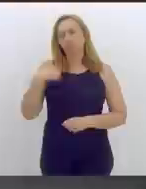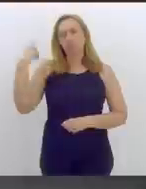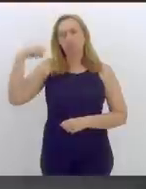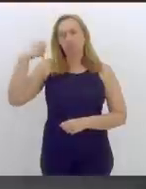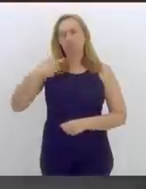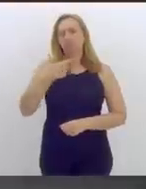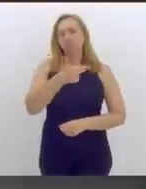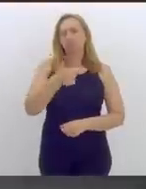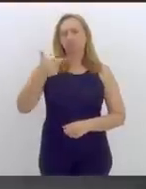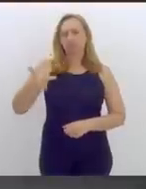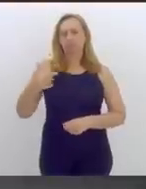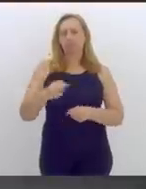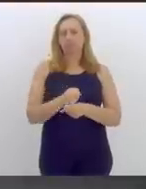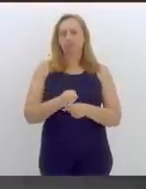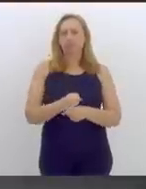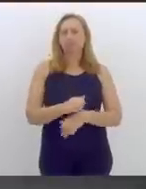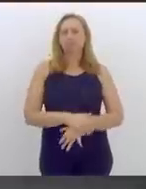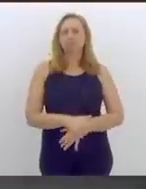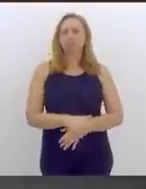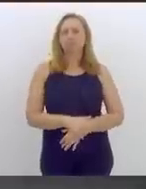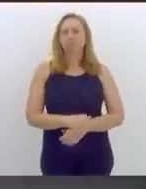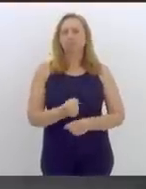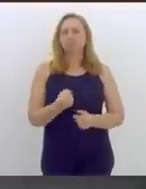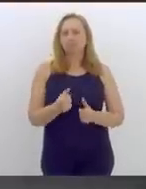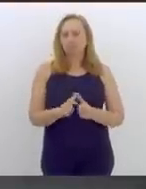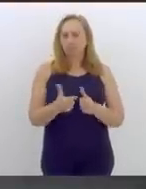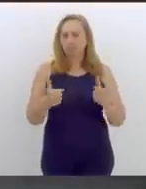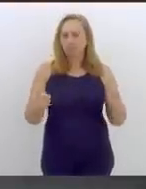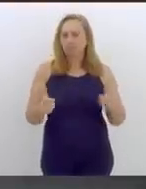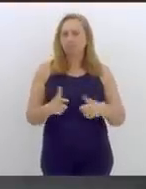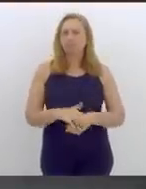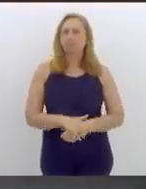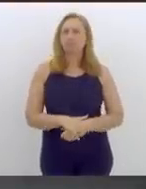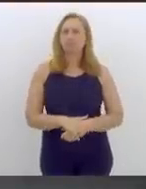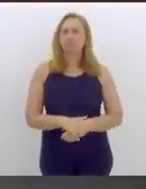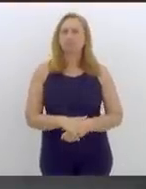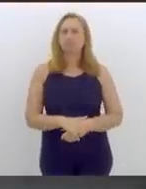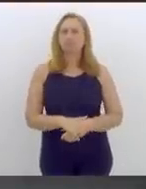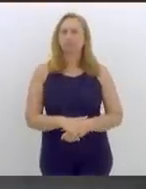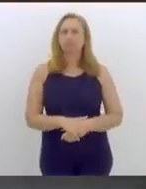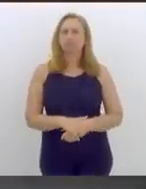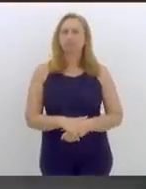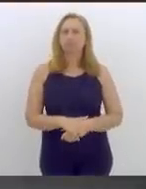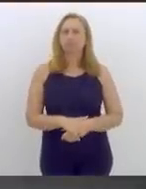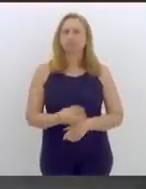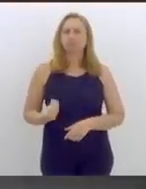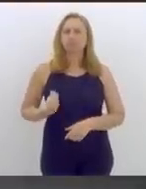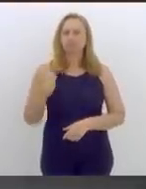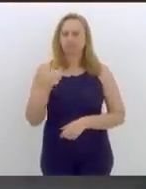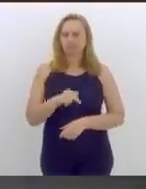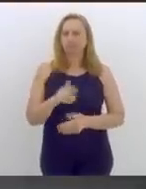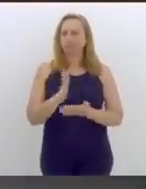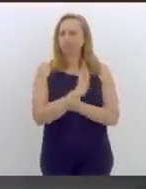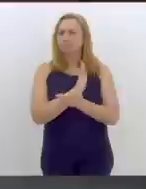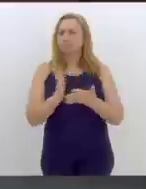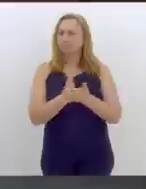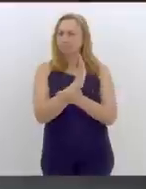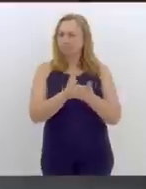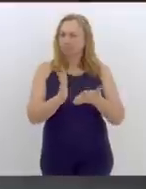há 22 anos nós temos um número muito grande de clientes no escritório estão aqui presentes inclusive alguns